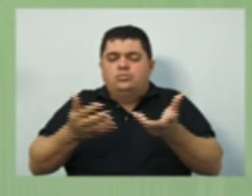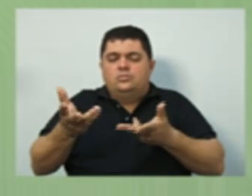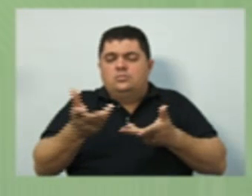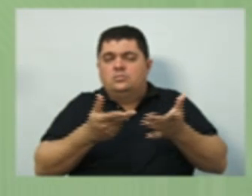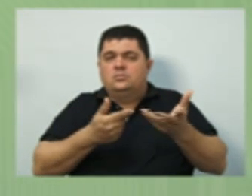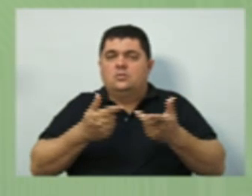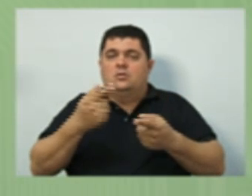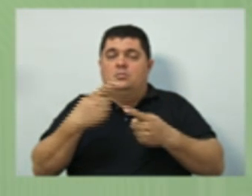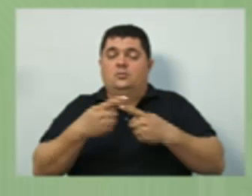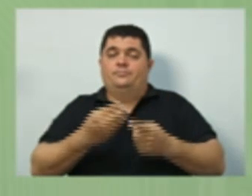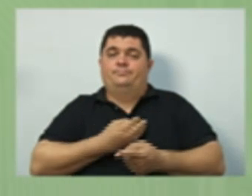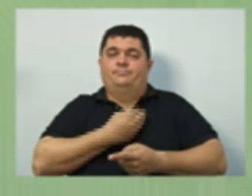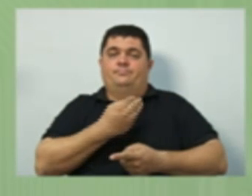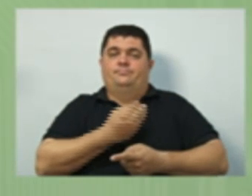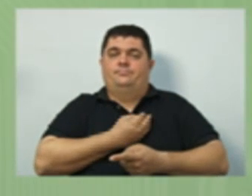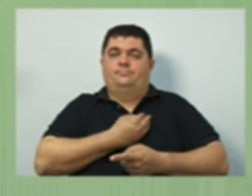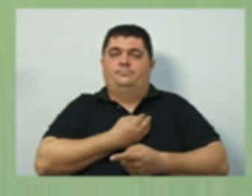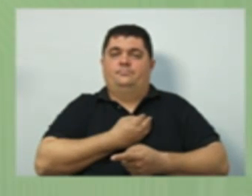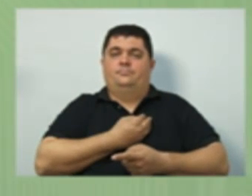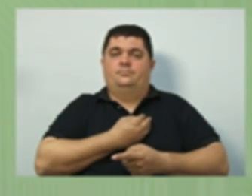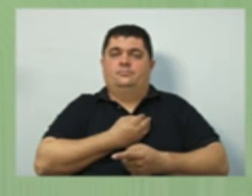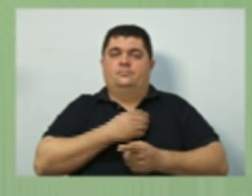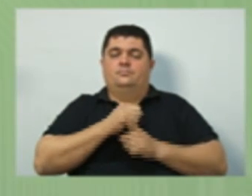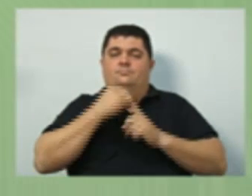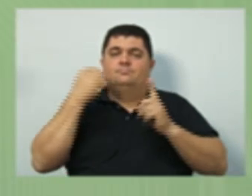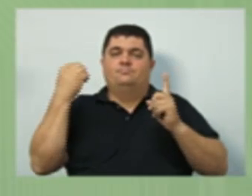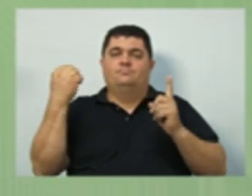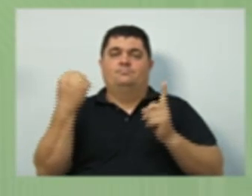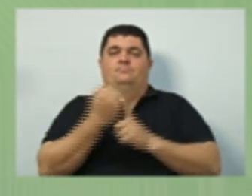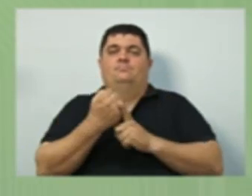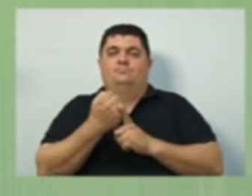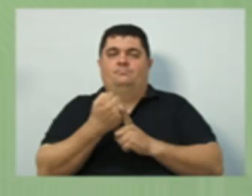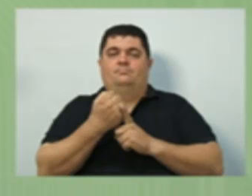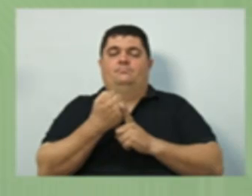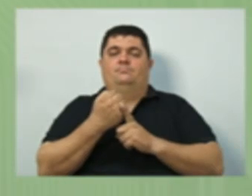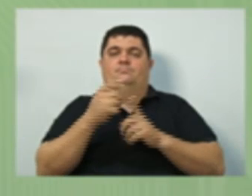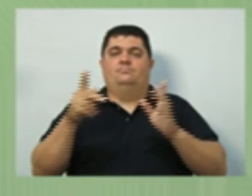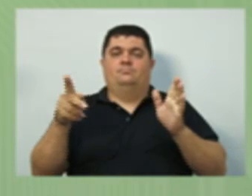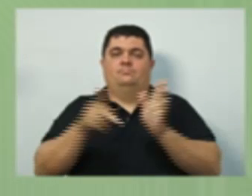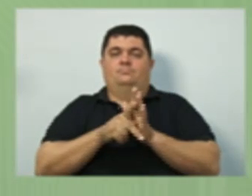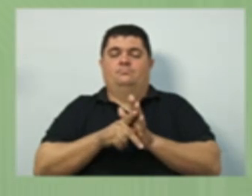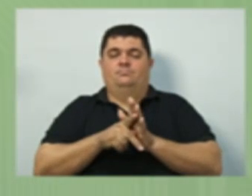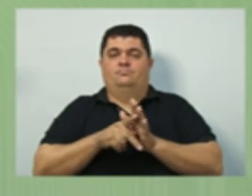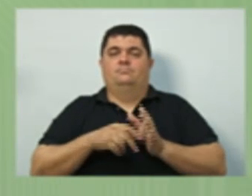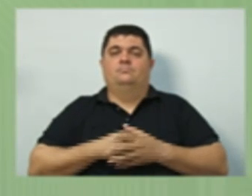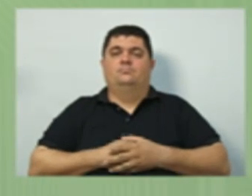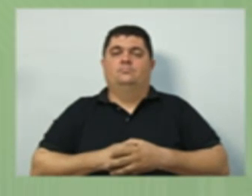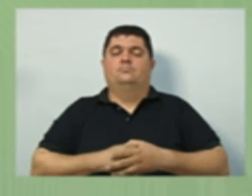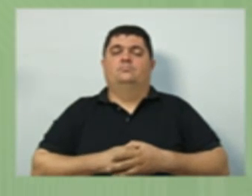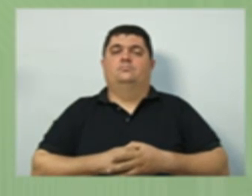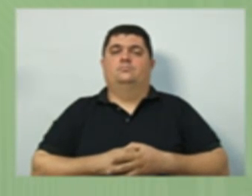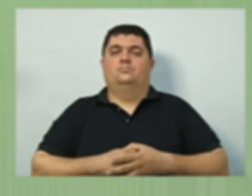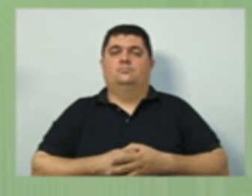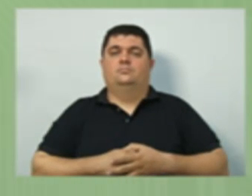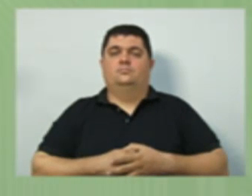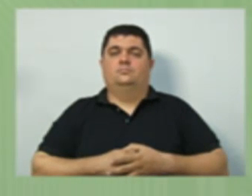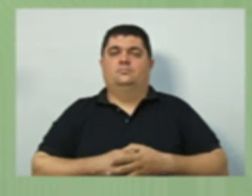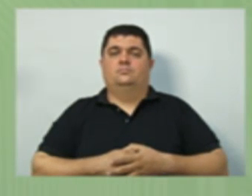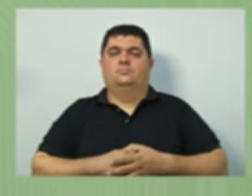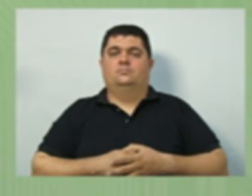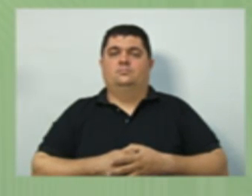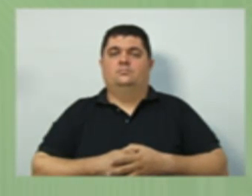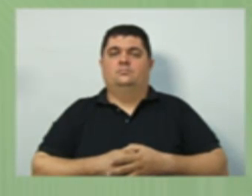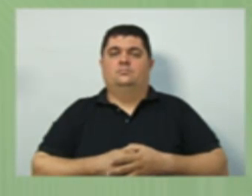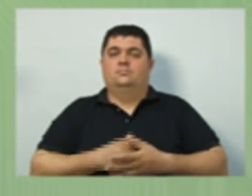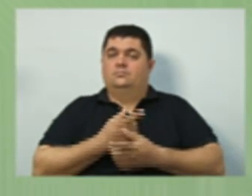para viver em uma sociedade tribal. Veja, me enganei, não